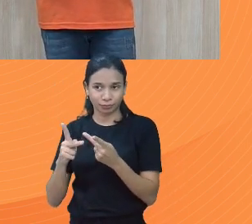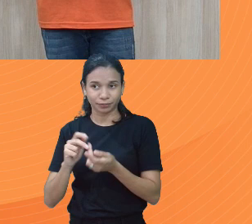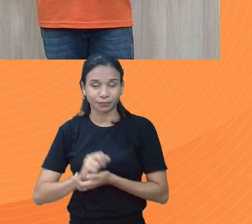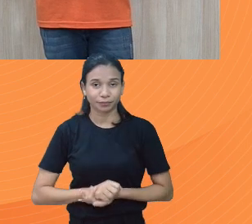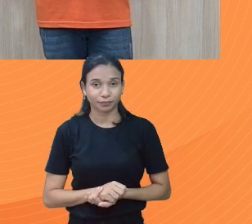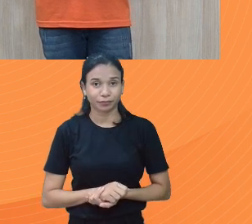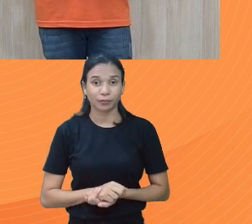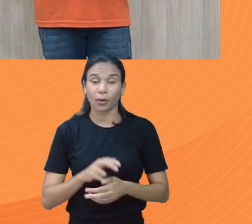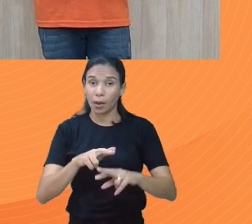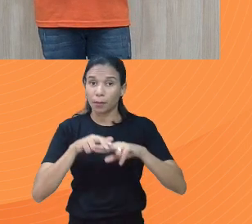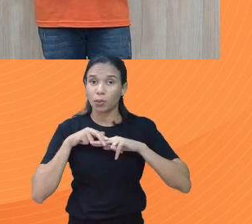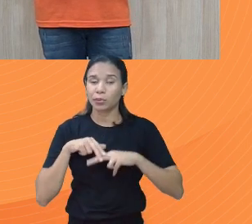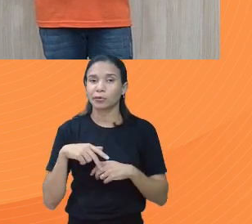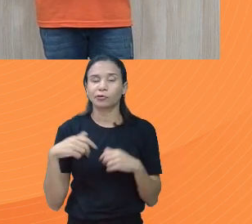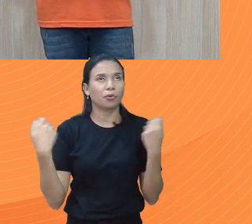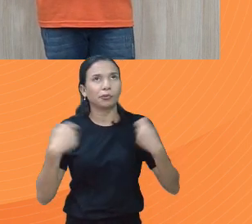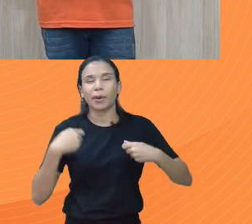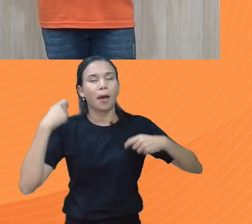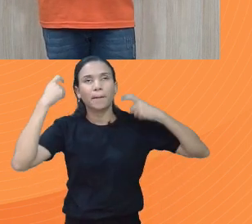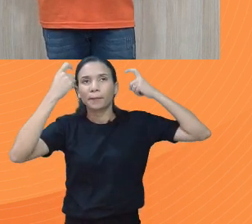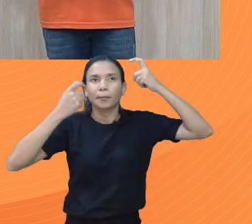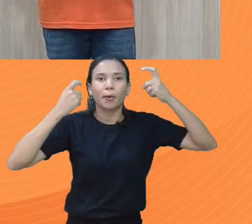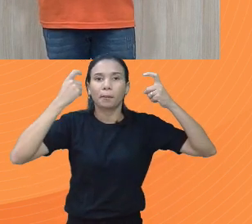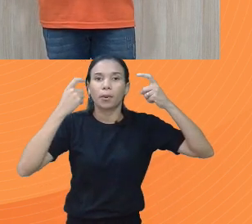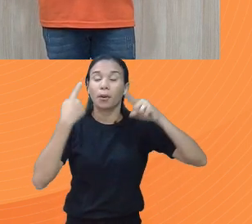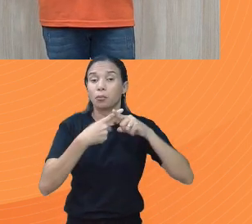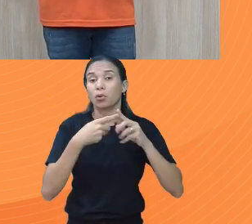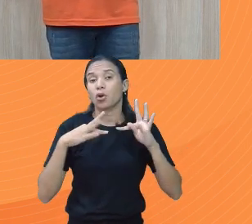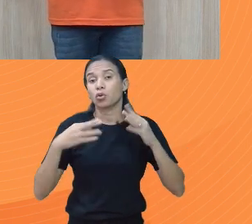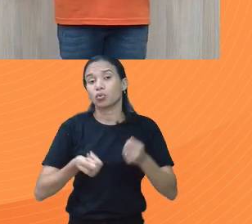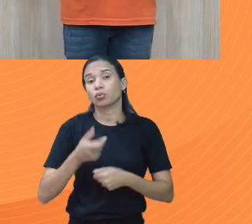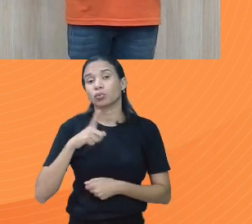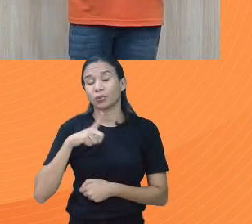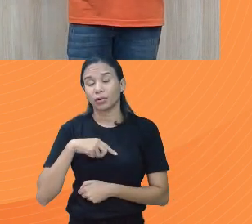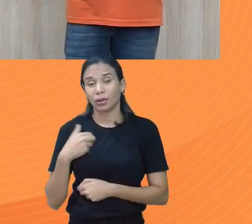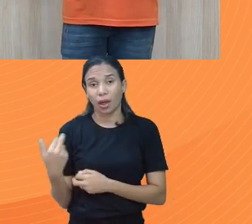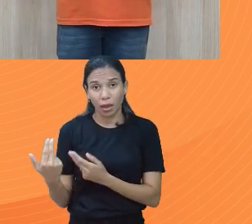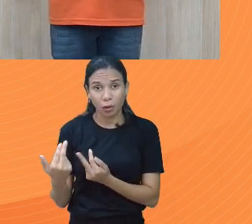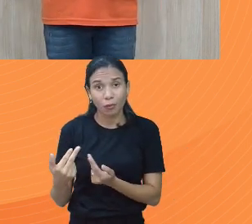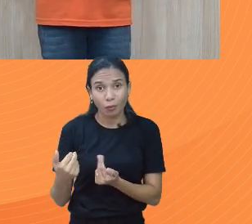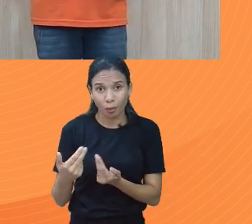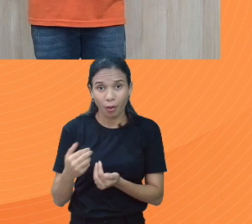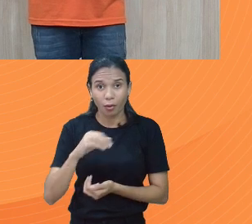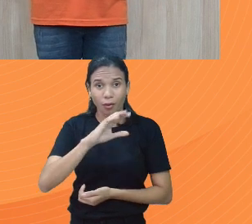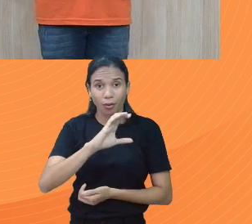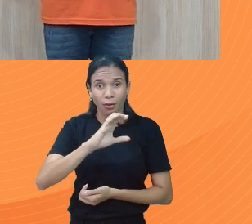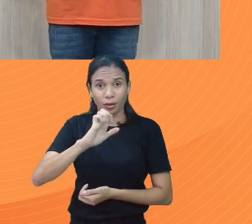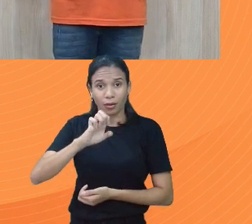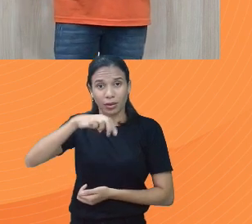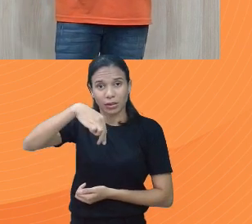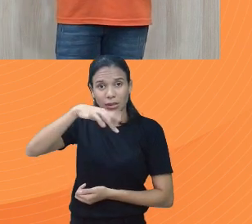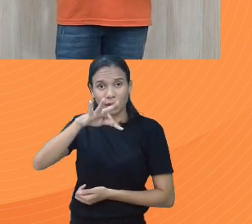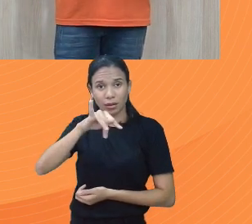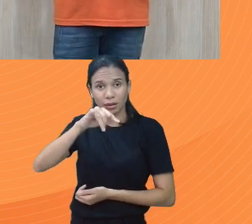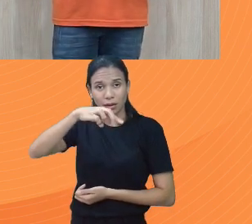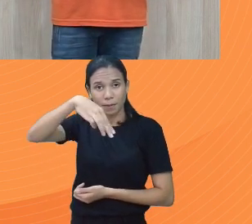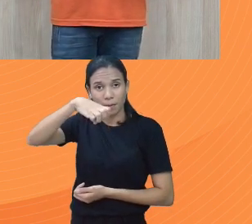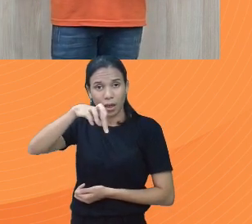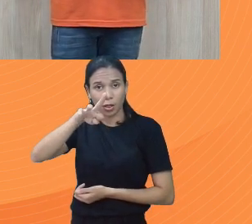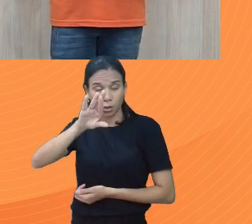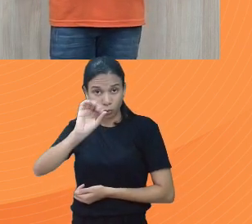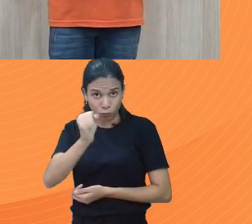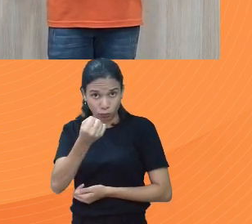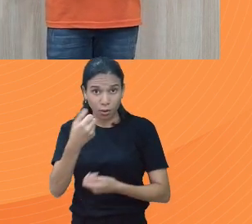tá? Então, a gente não precisa se preocupar nisso, nessa daí. O que é que a gente vai precisar ver? A gente vai precisar ver